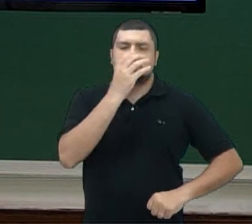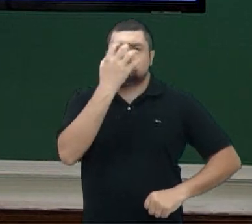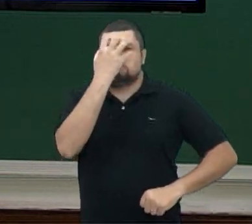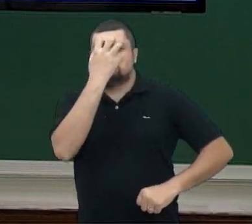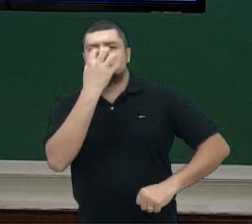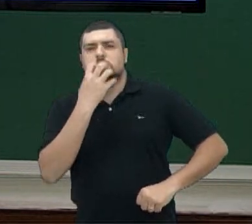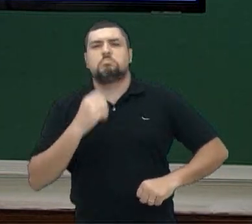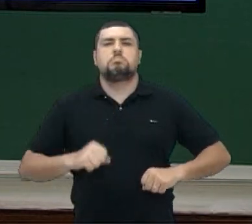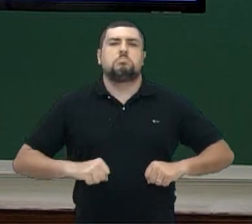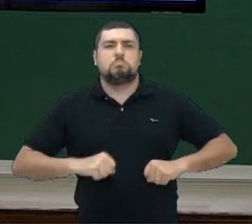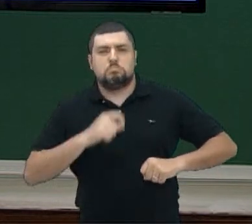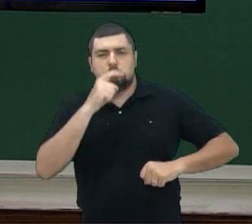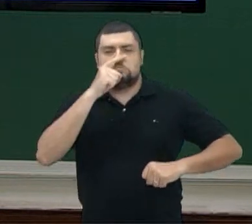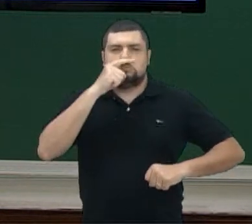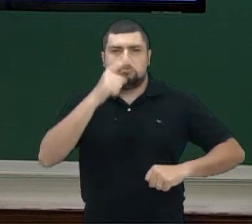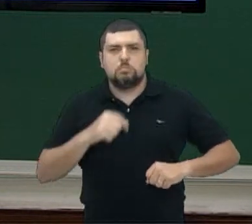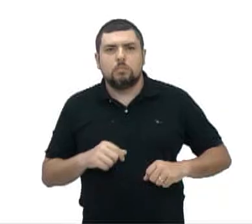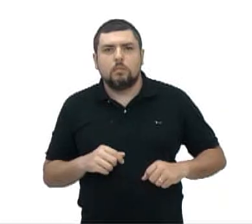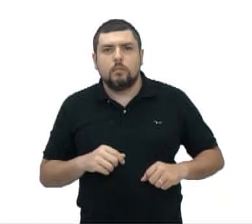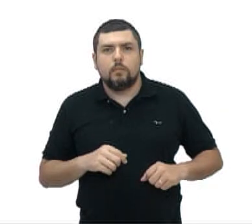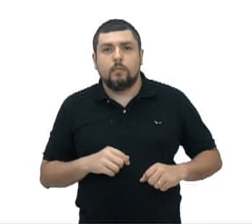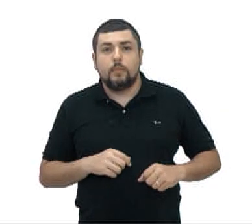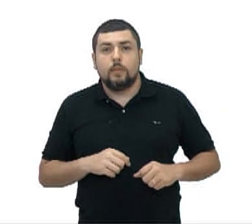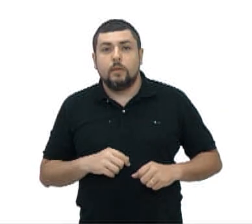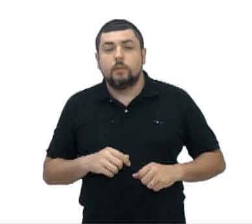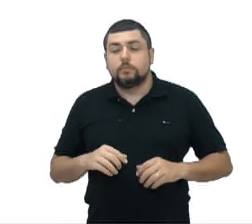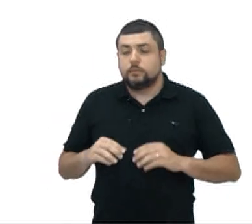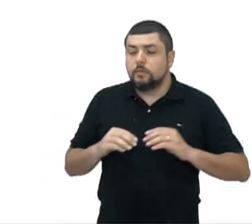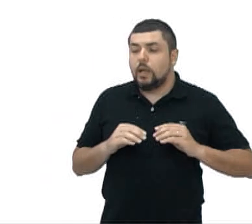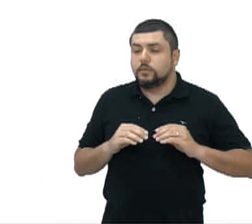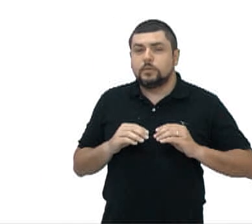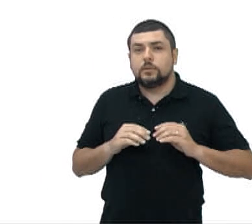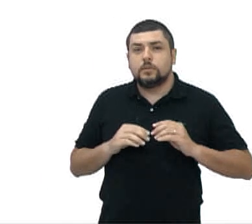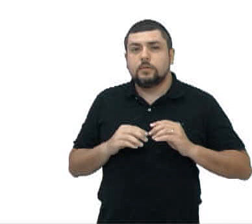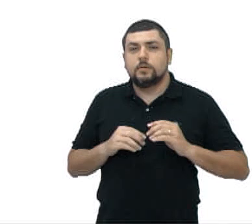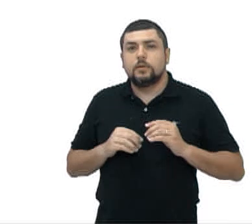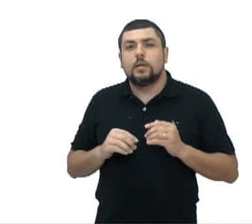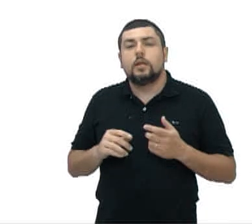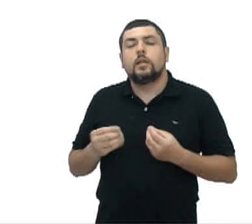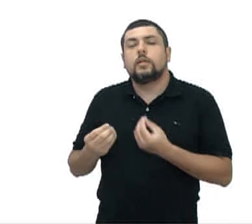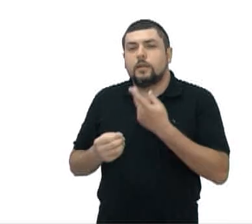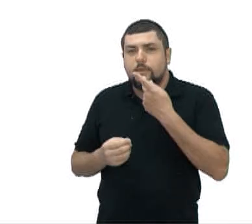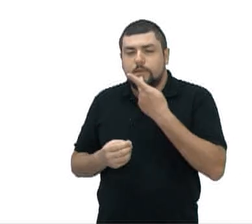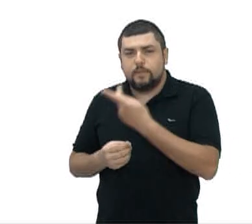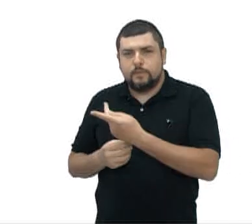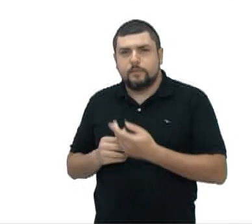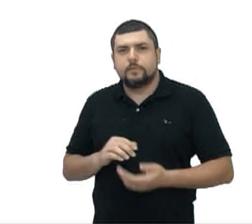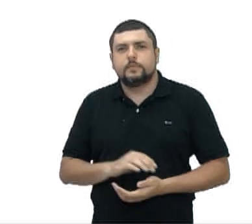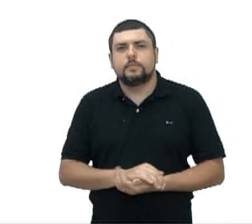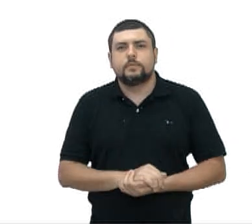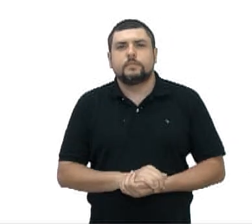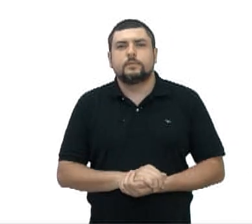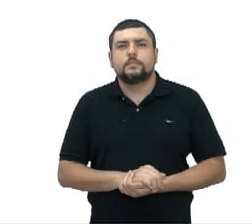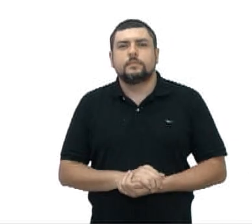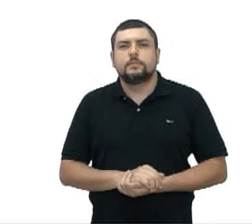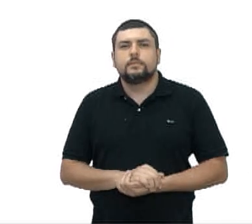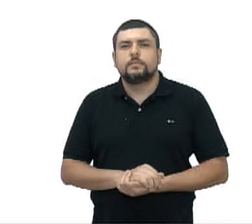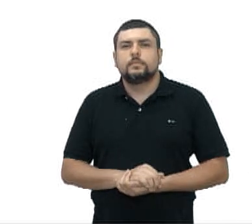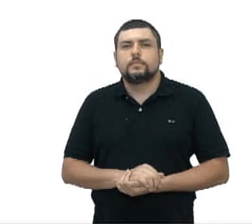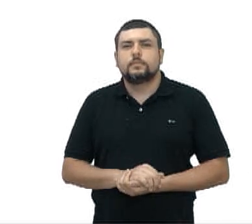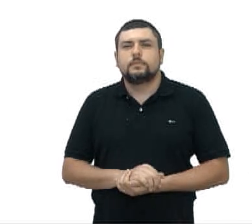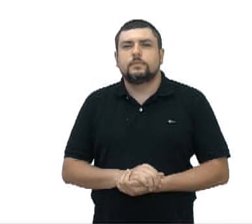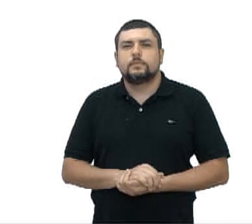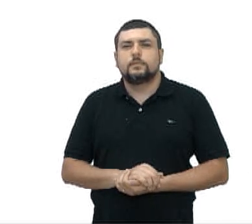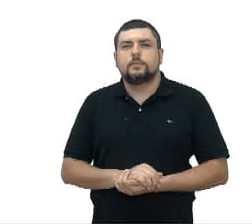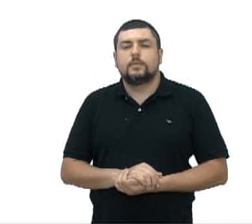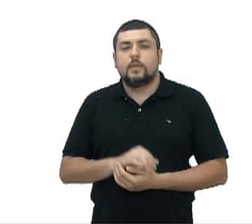daí o John vira e fala assim, haha, aren't you cute? Here, have some food. Daí o